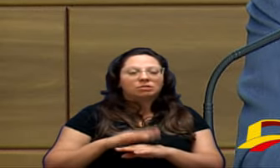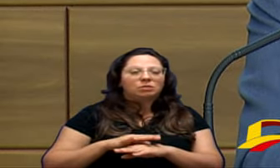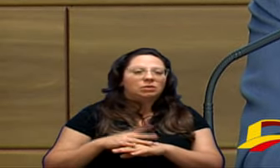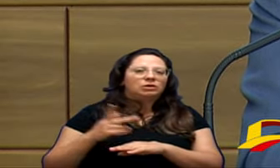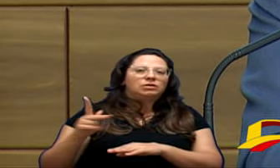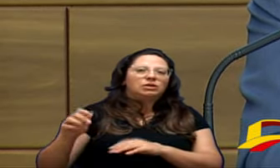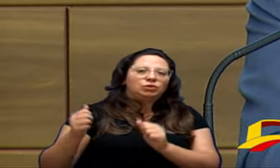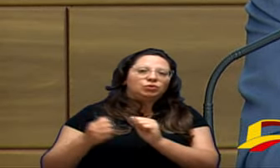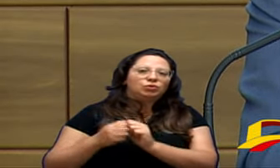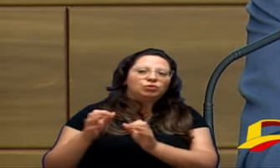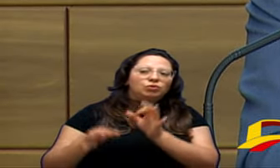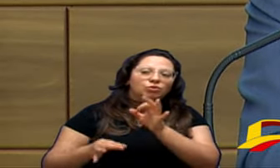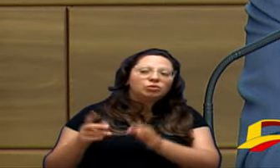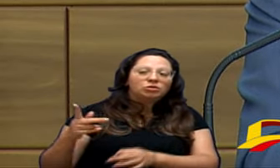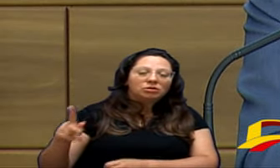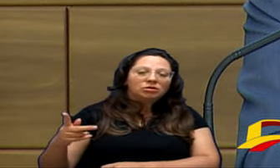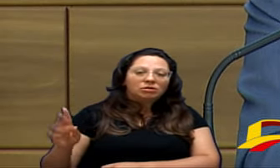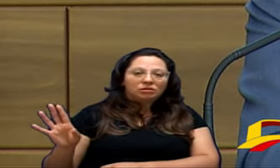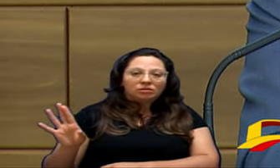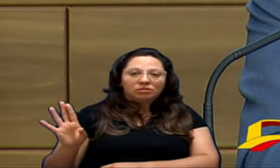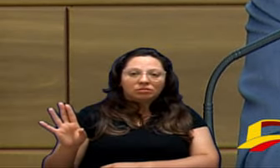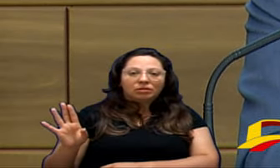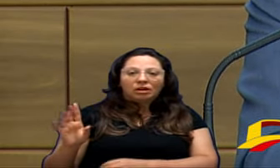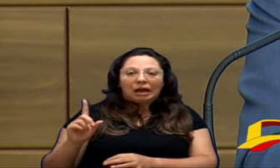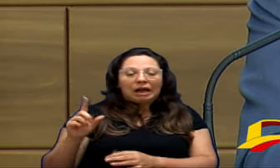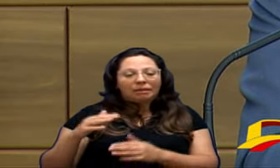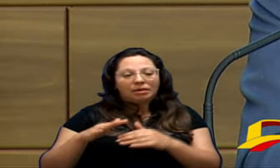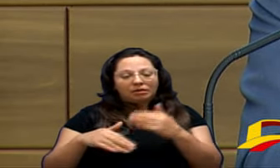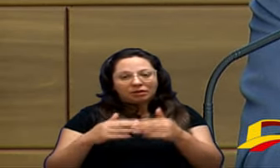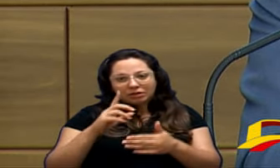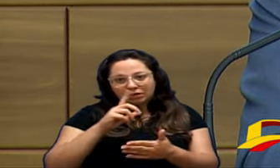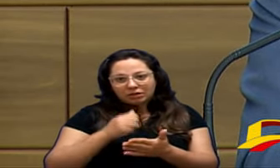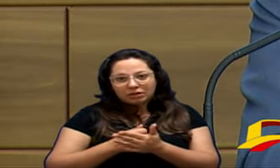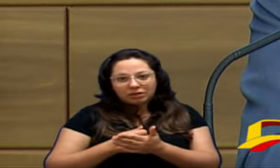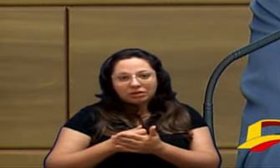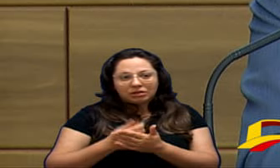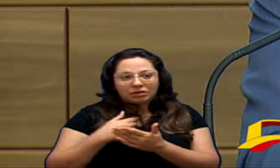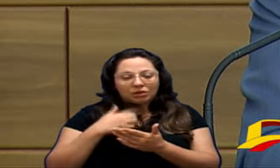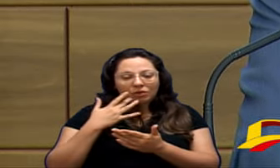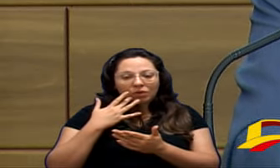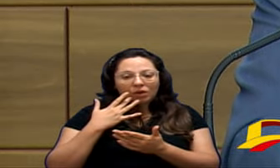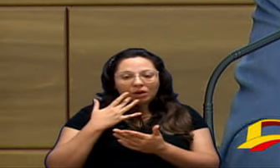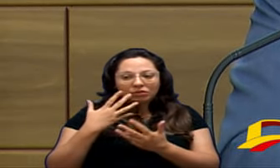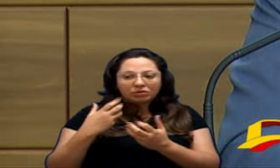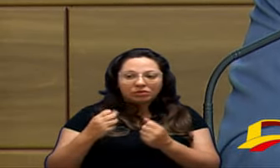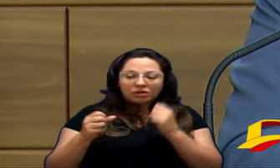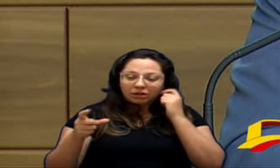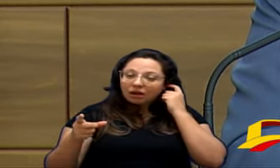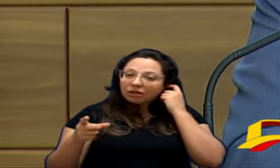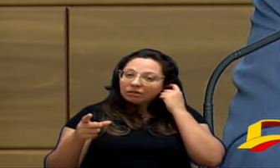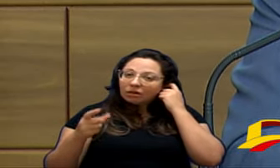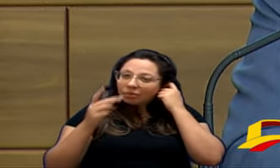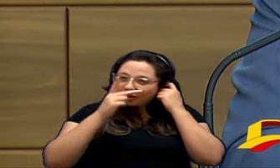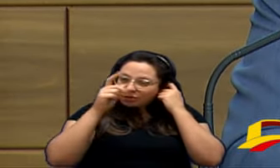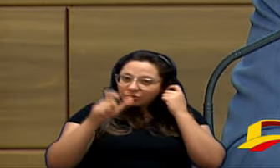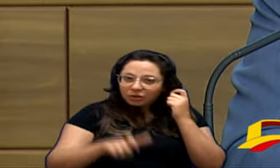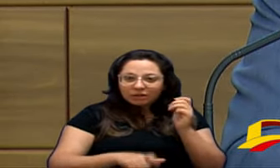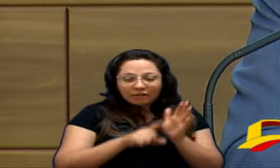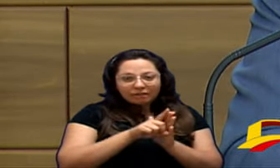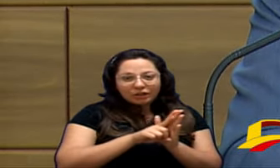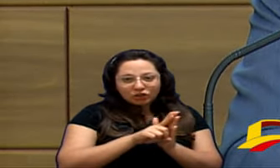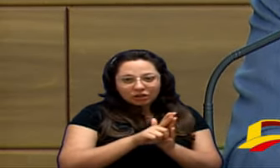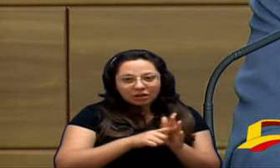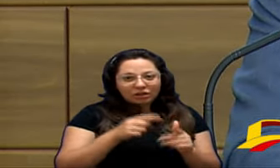junto à justiça e com certeza ao final vai ter uma decisão que eu acredito que seja favorável a ele tá então a pessoa sem investigada não vejo problema nenhum com